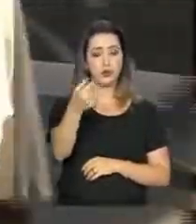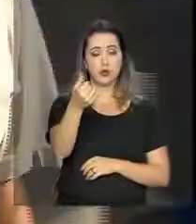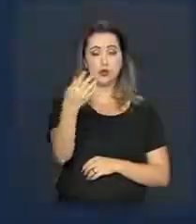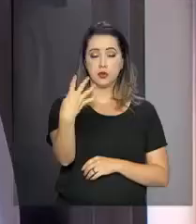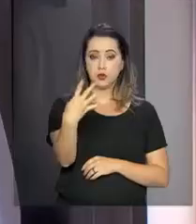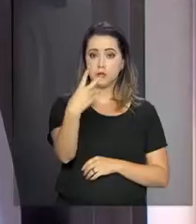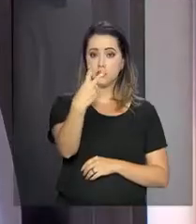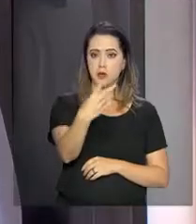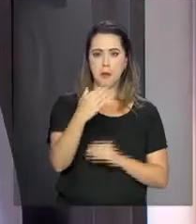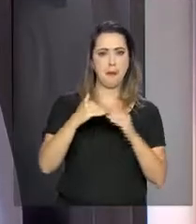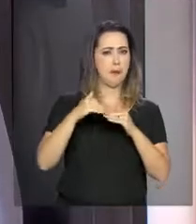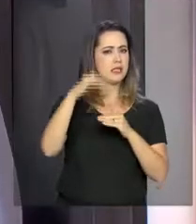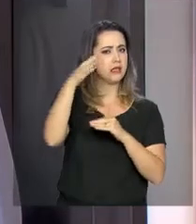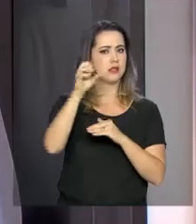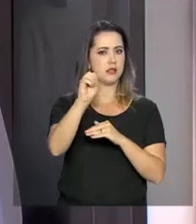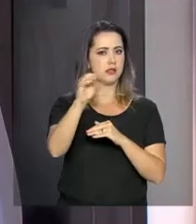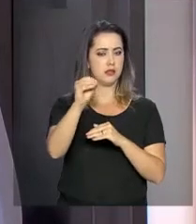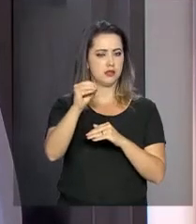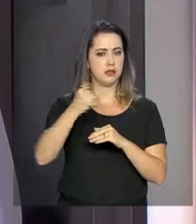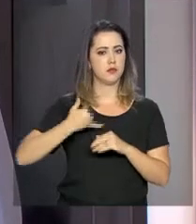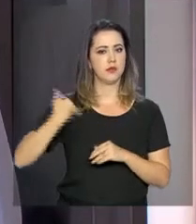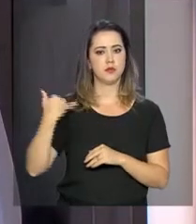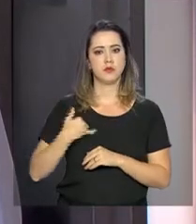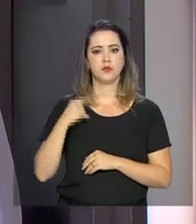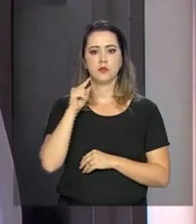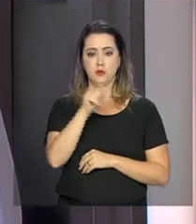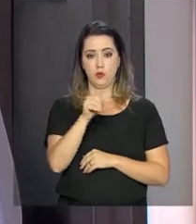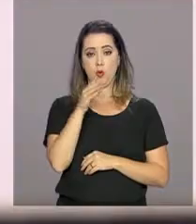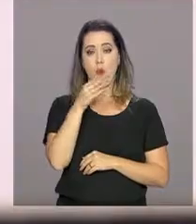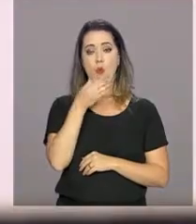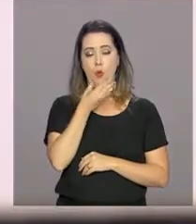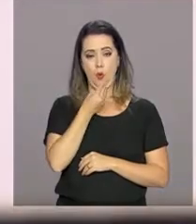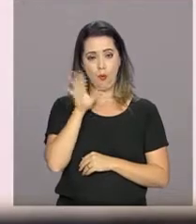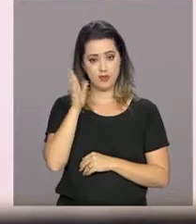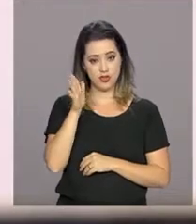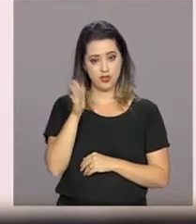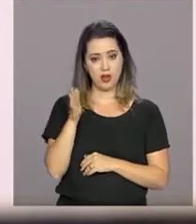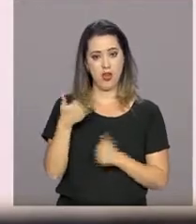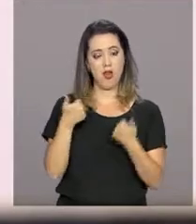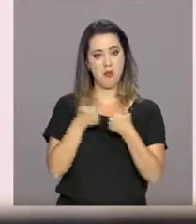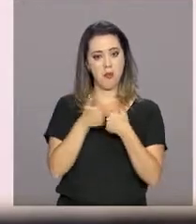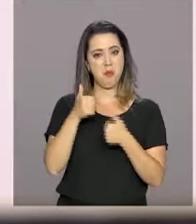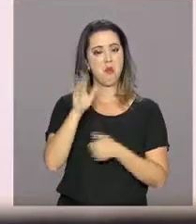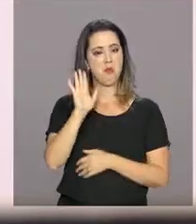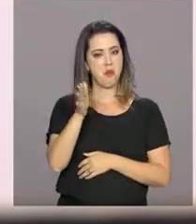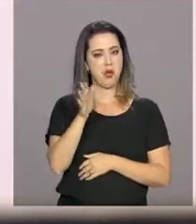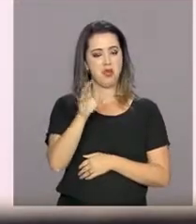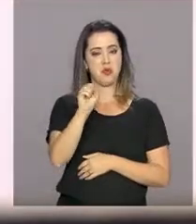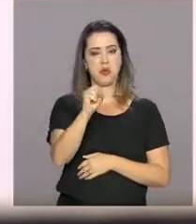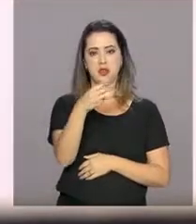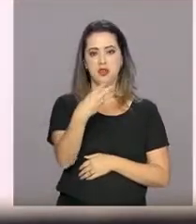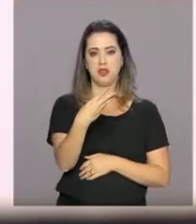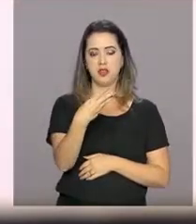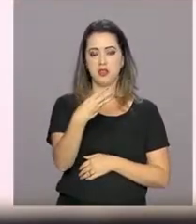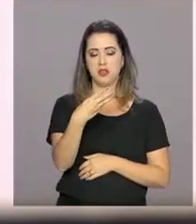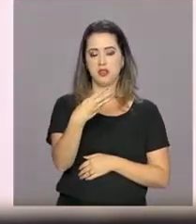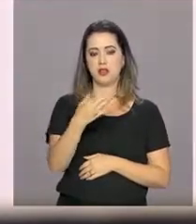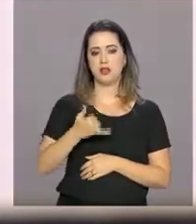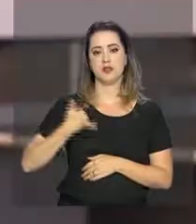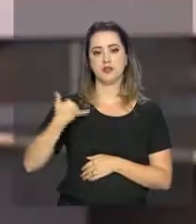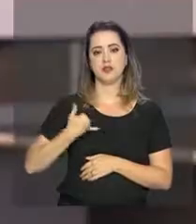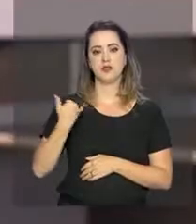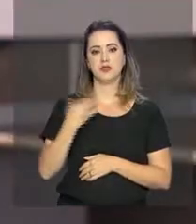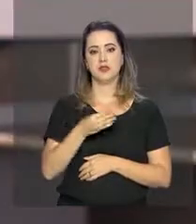80 o aposentado mário já ultrapassou essa marca chegou bem aos 83 anos com muita disposição